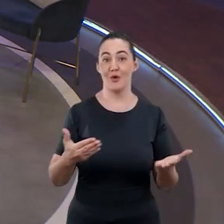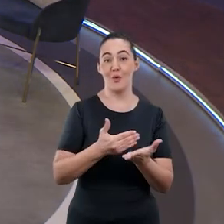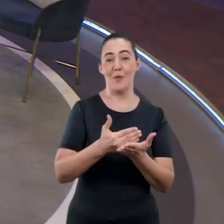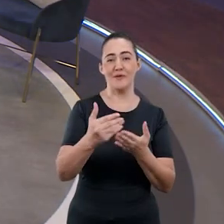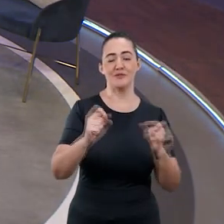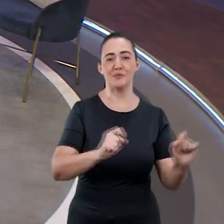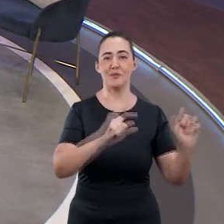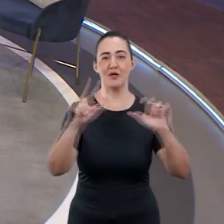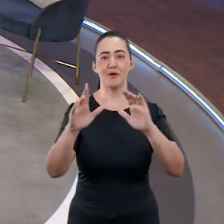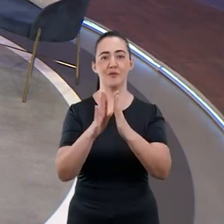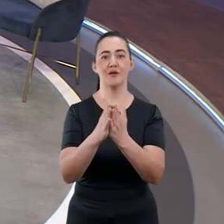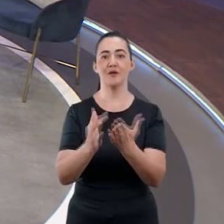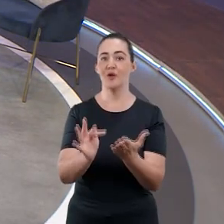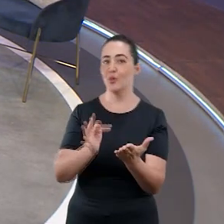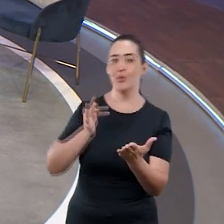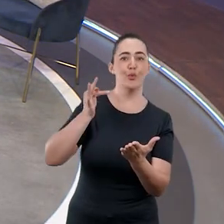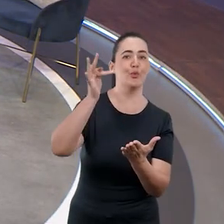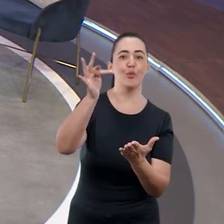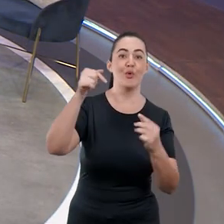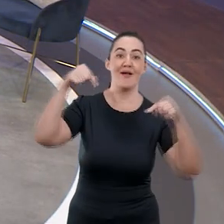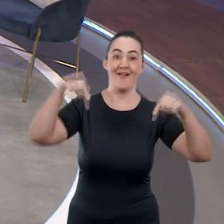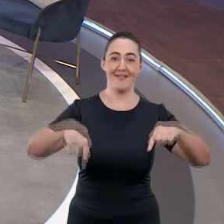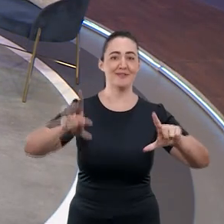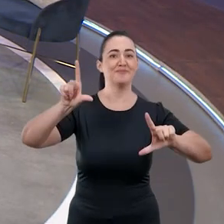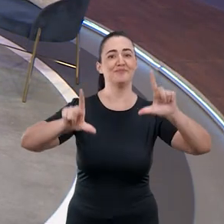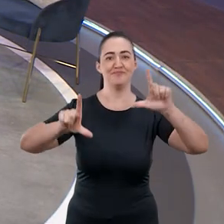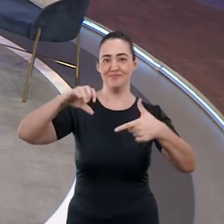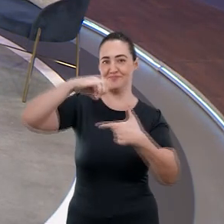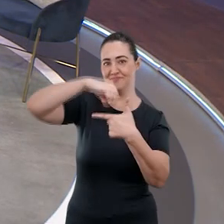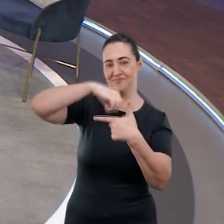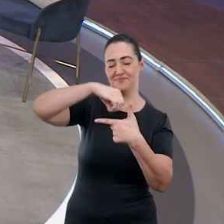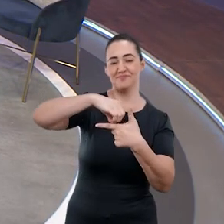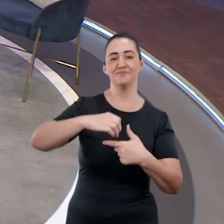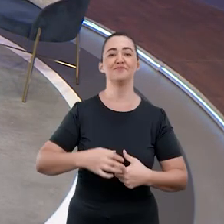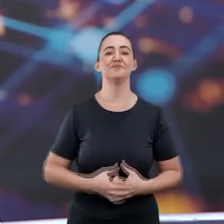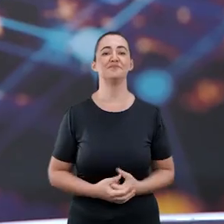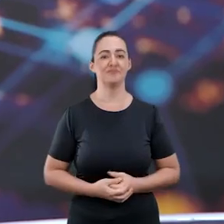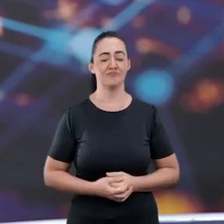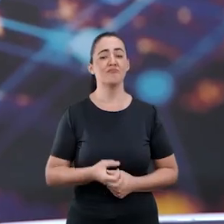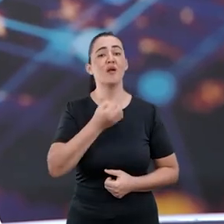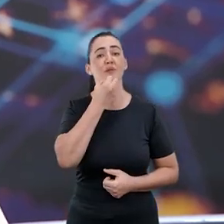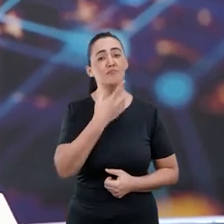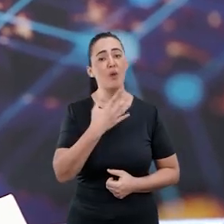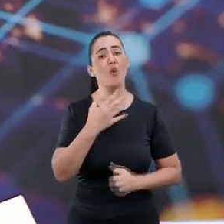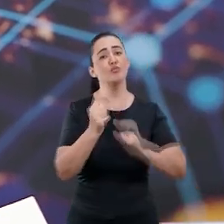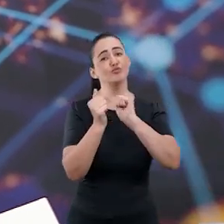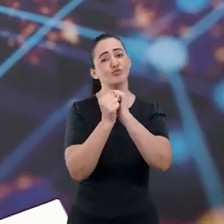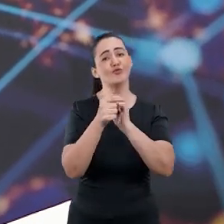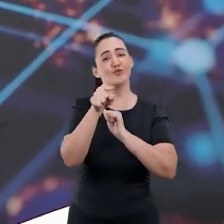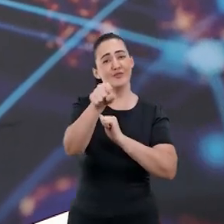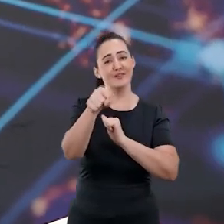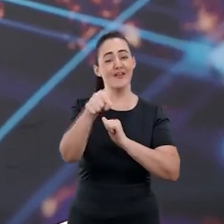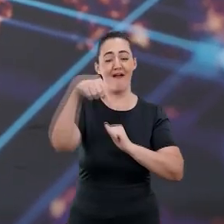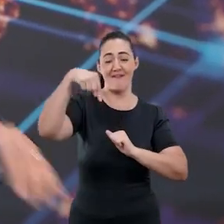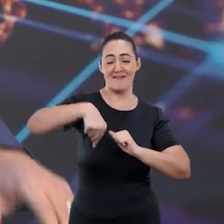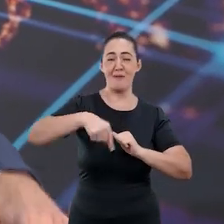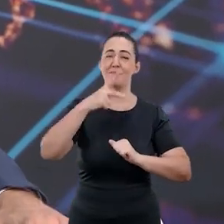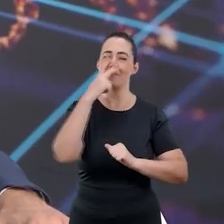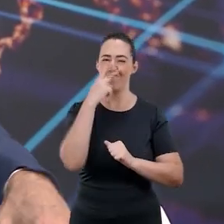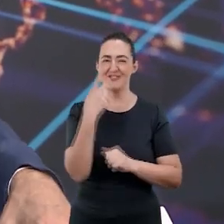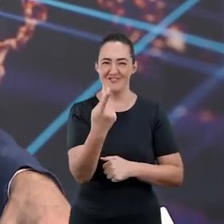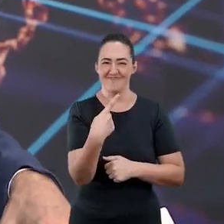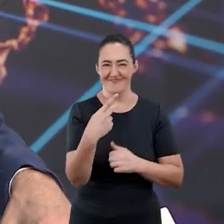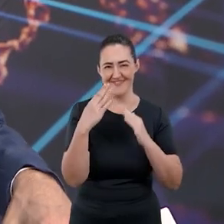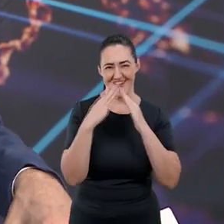Estamos começando mais um programa Arena do Futuro aqui na Novo Tempo. É muito bom mais uma vez poder te receber na nossa